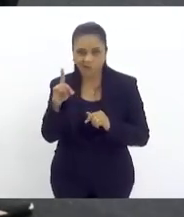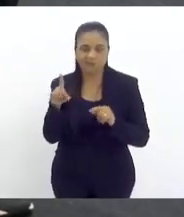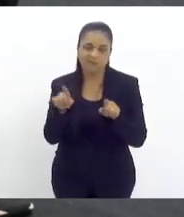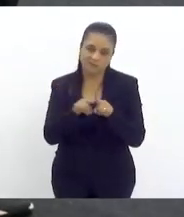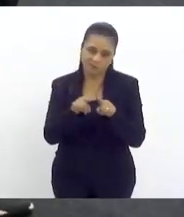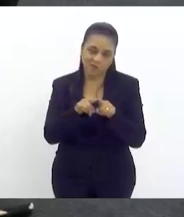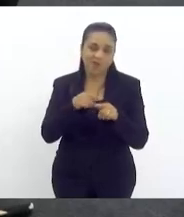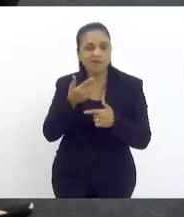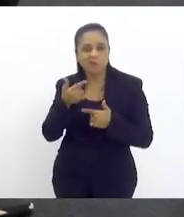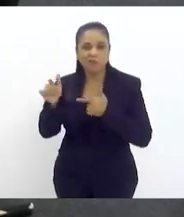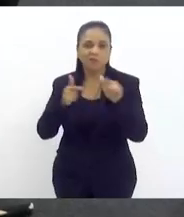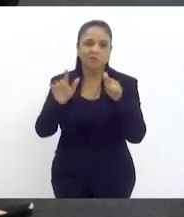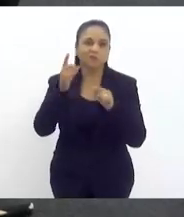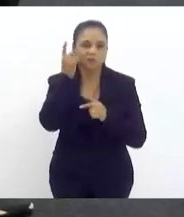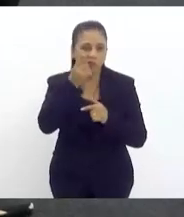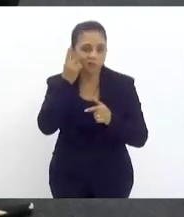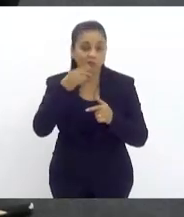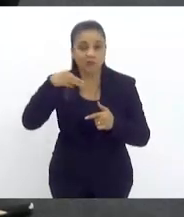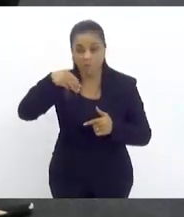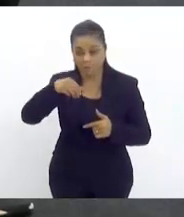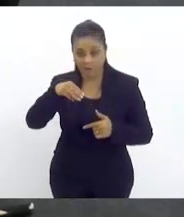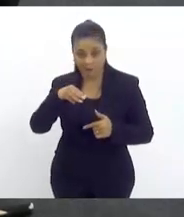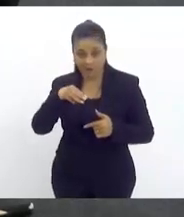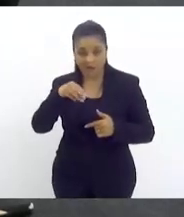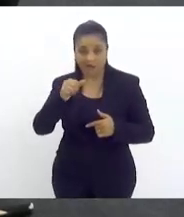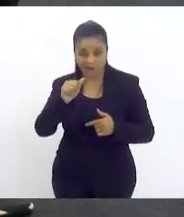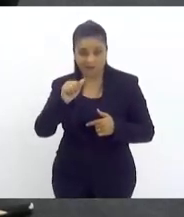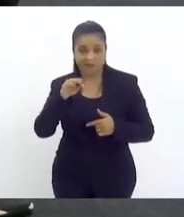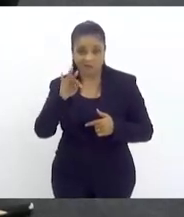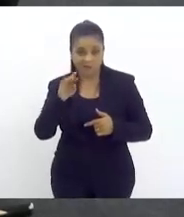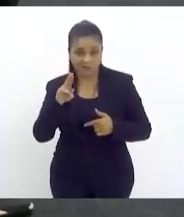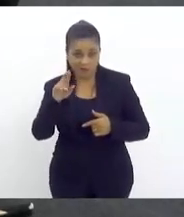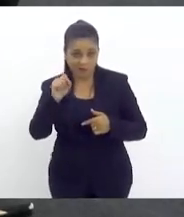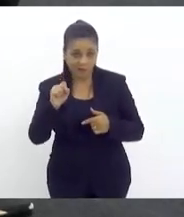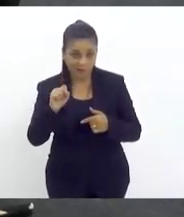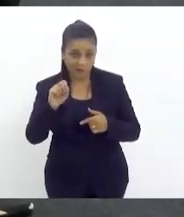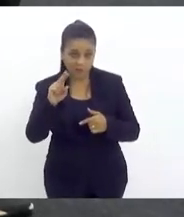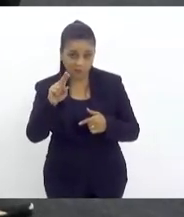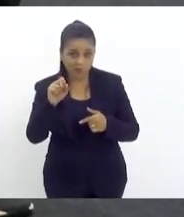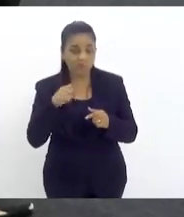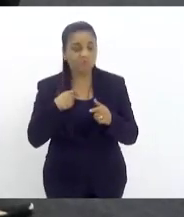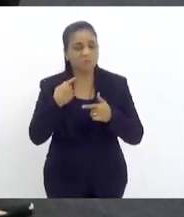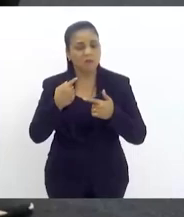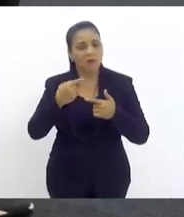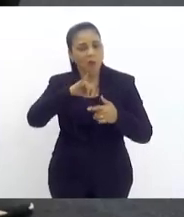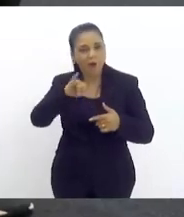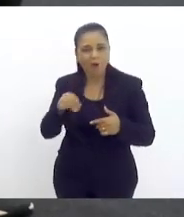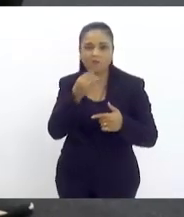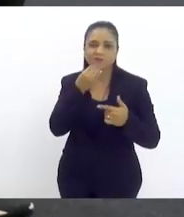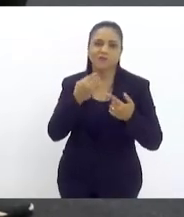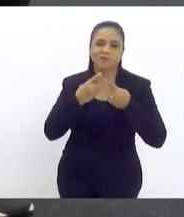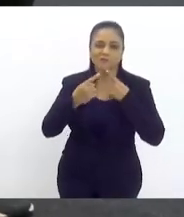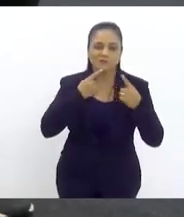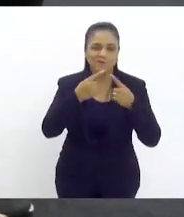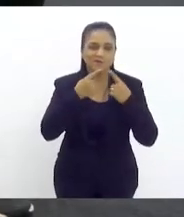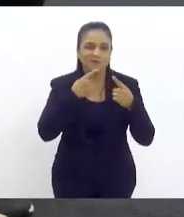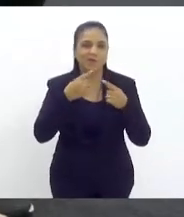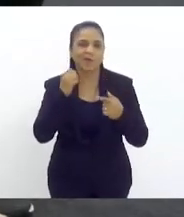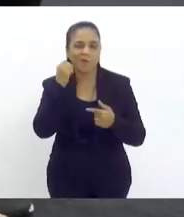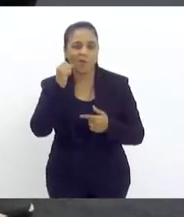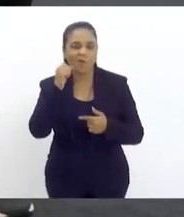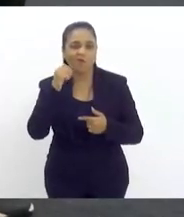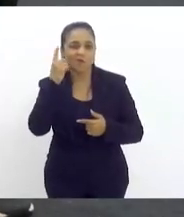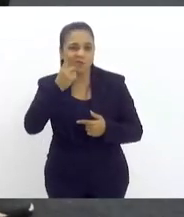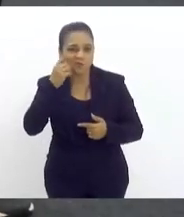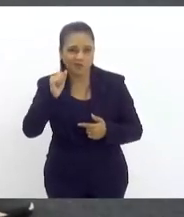outros deputados. O Matheus hoje teve a possibilidade de conversar com o deputado Alan Lopes, presidente da Comissão de Educação, e também